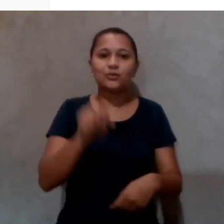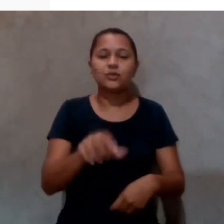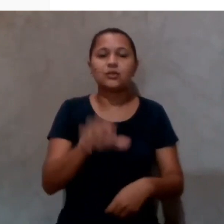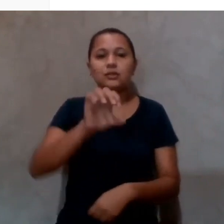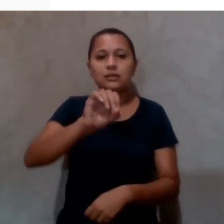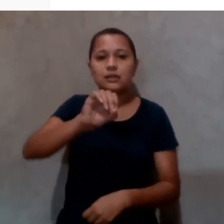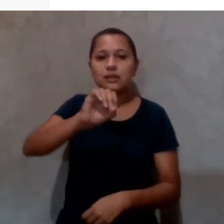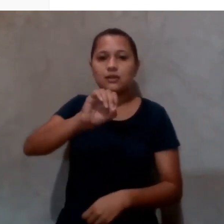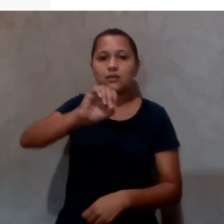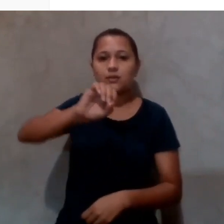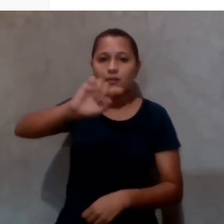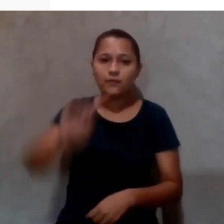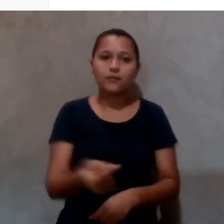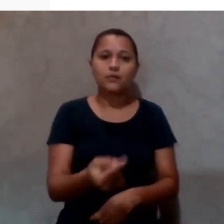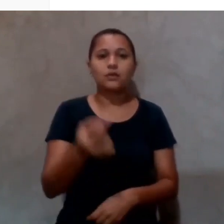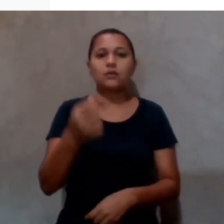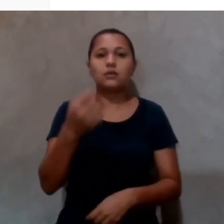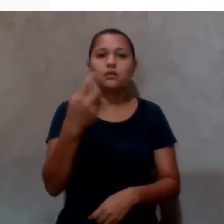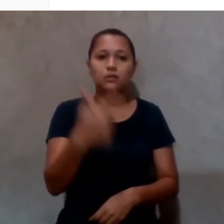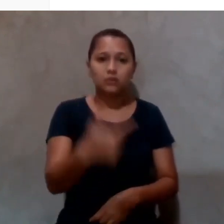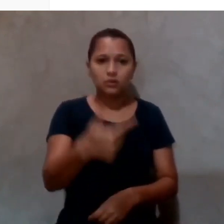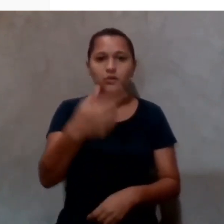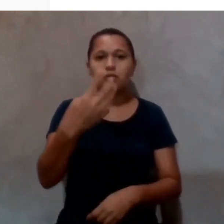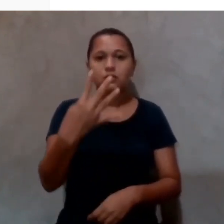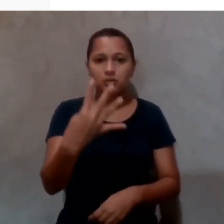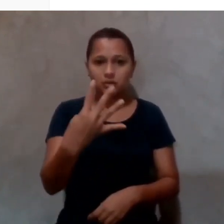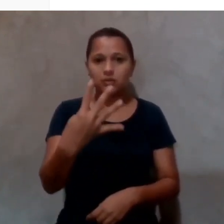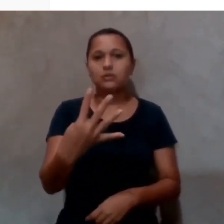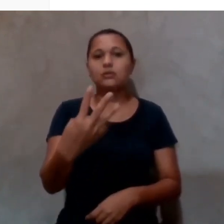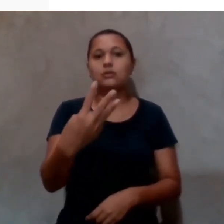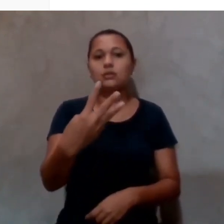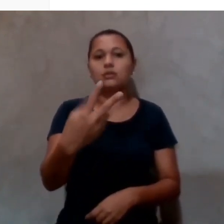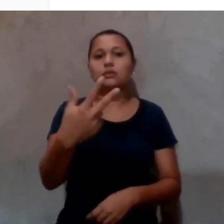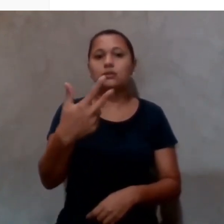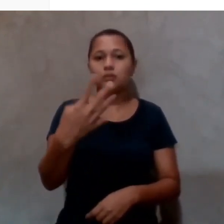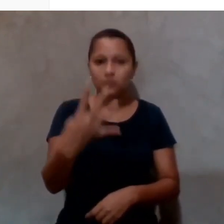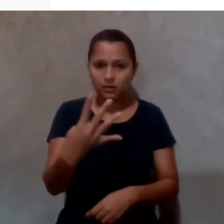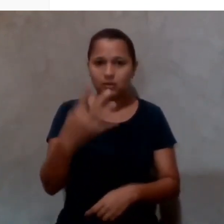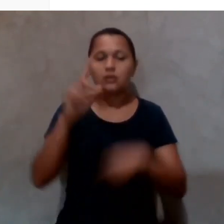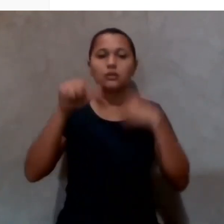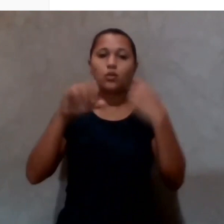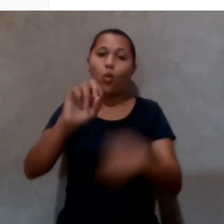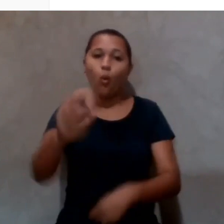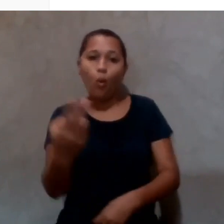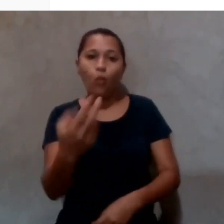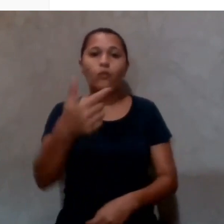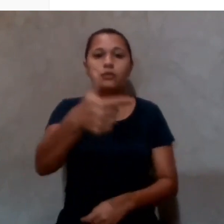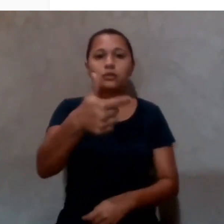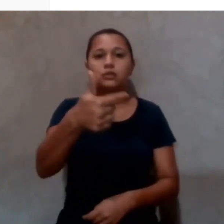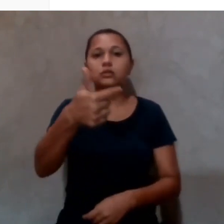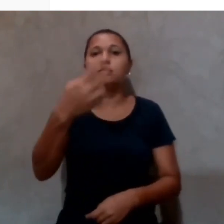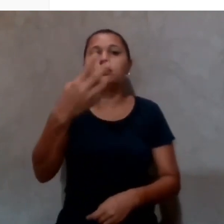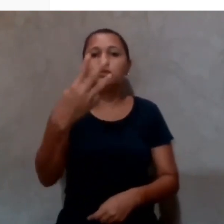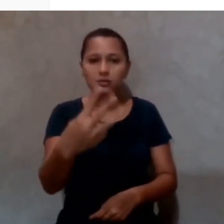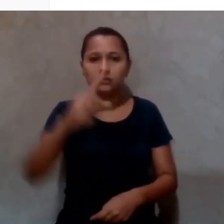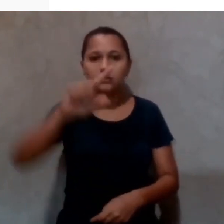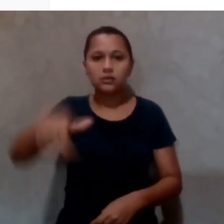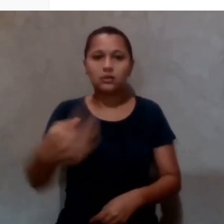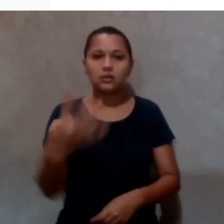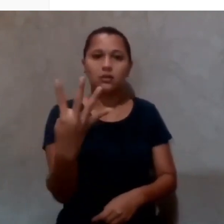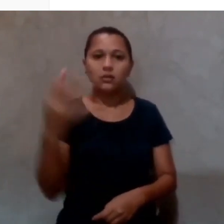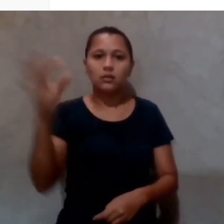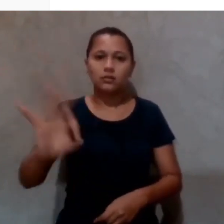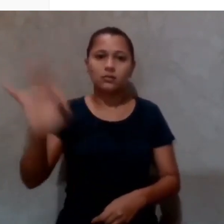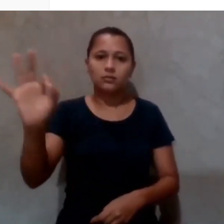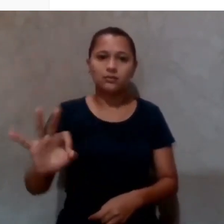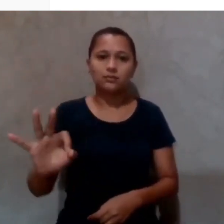23,4%. Isso aí são valores aproximados. Então, essa é a minha probabilidade de, no lançamento de uma moeda